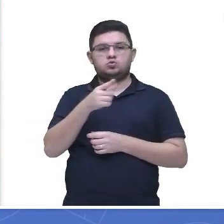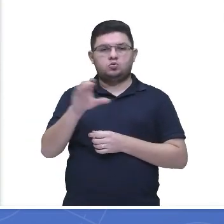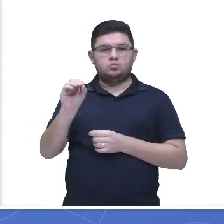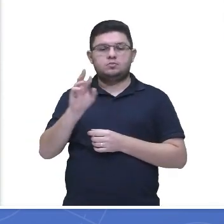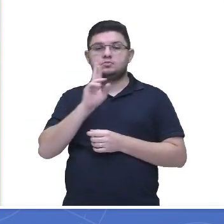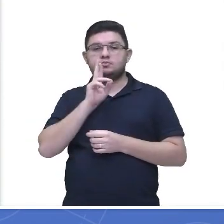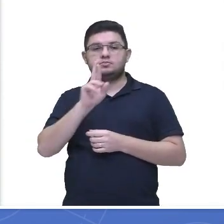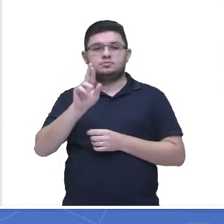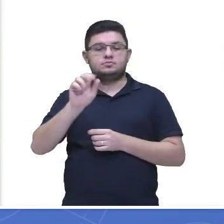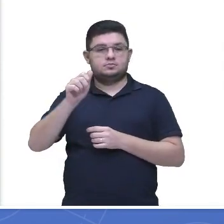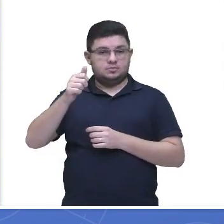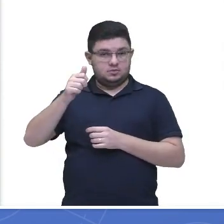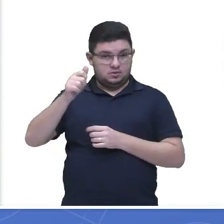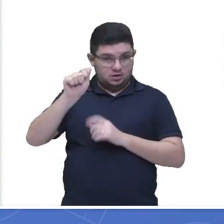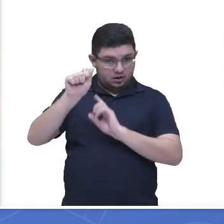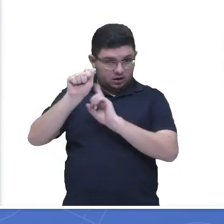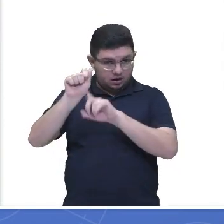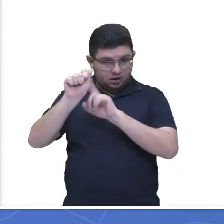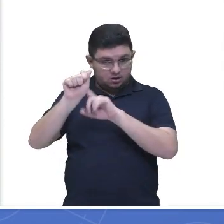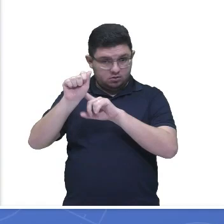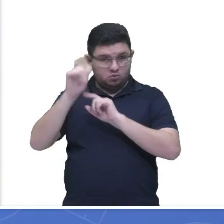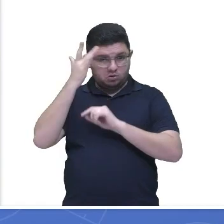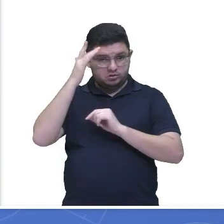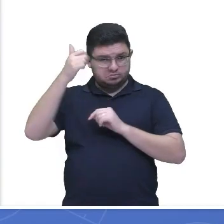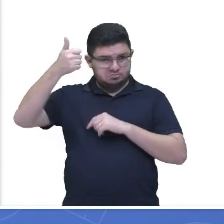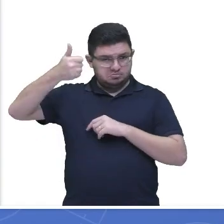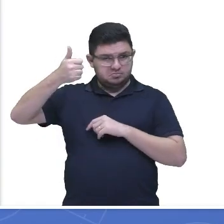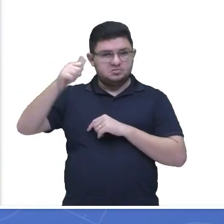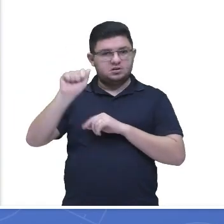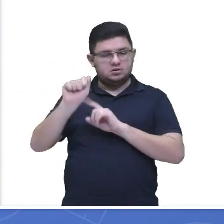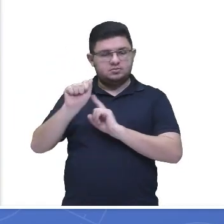letra A, eu acho que deve ser a primeira questão, né?